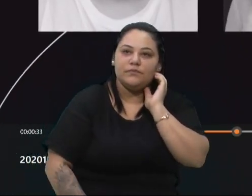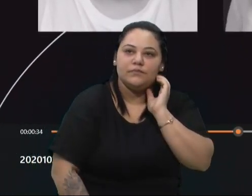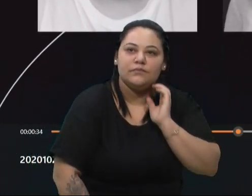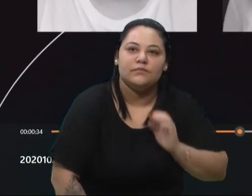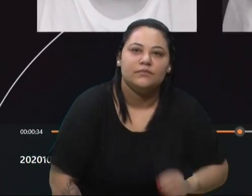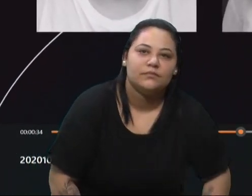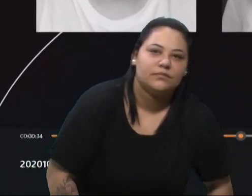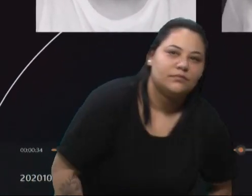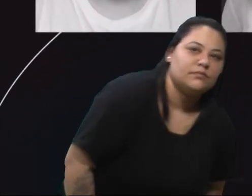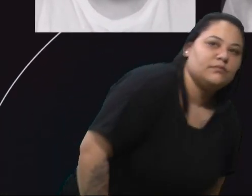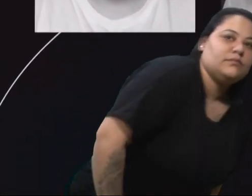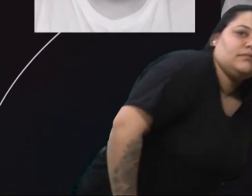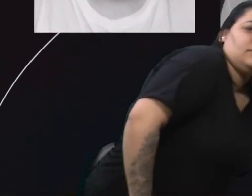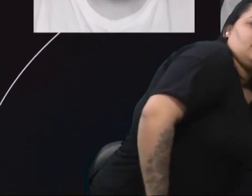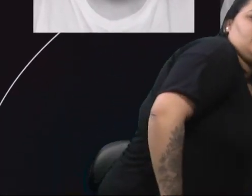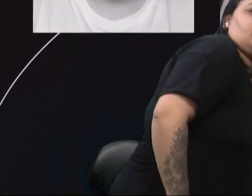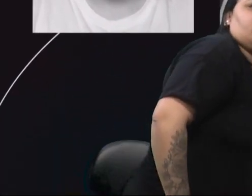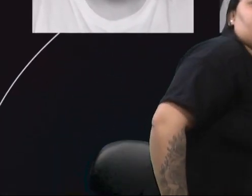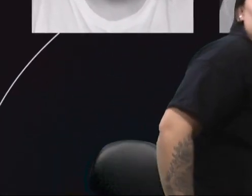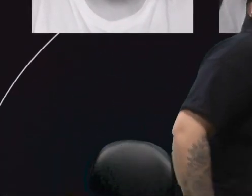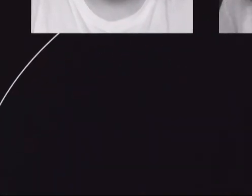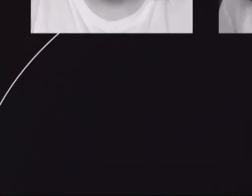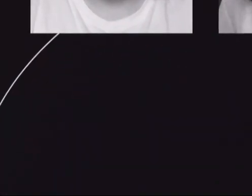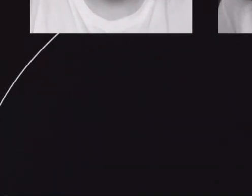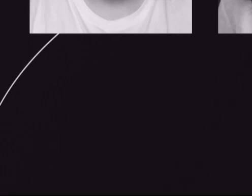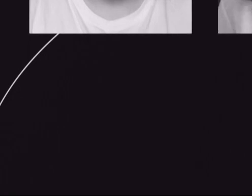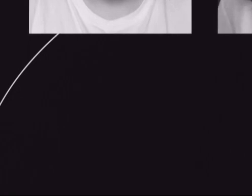Blackbird singing in the dead of